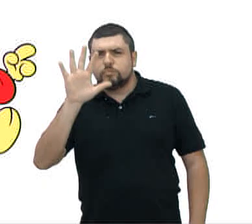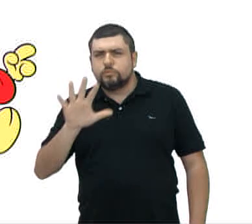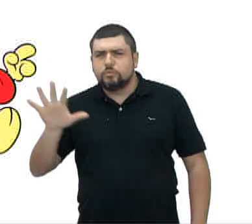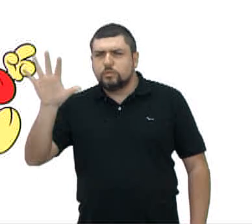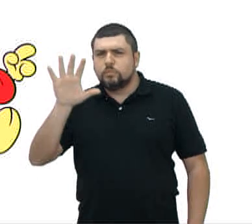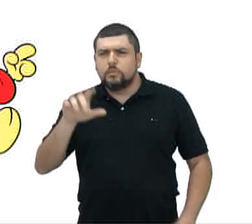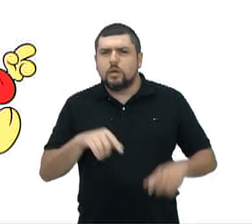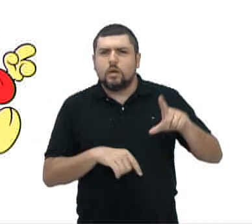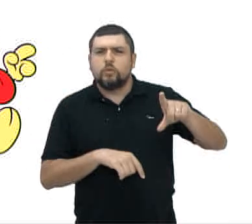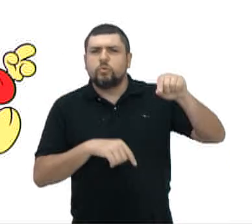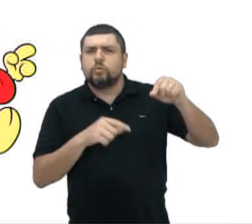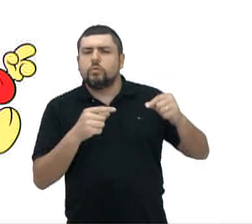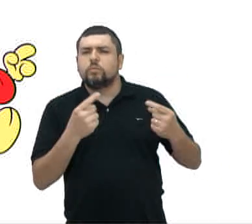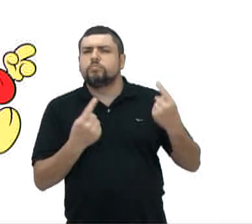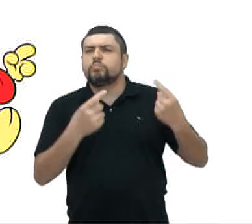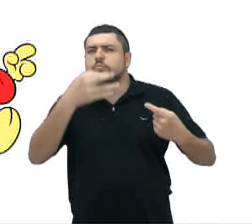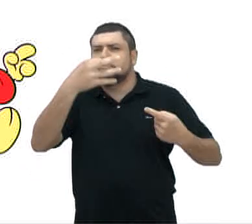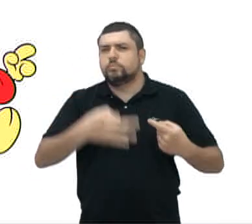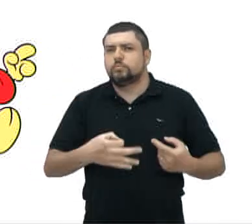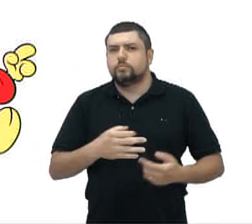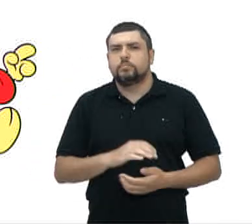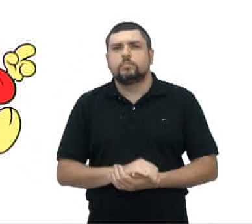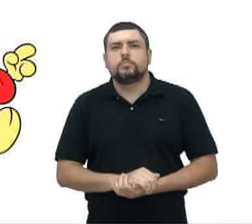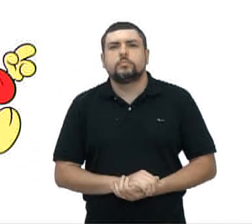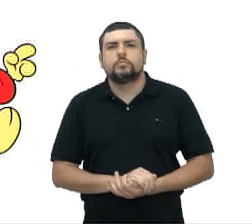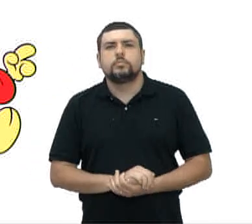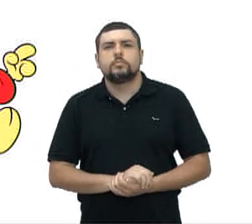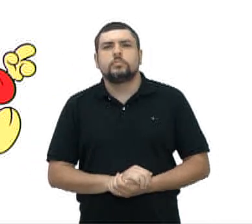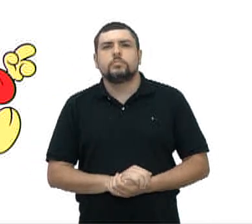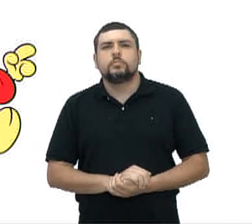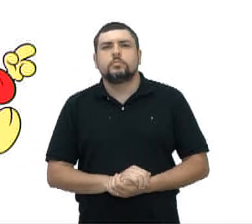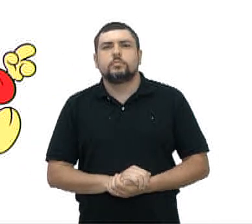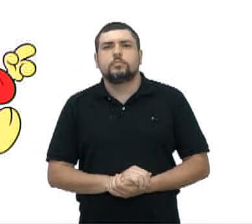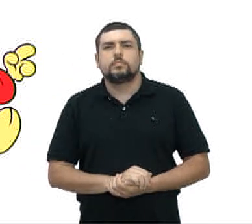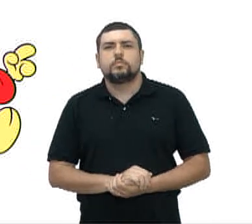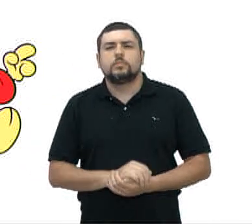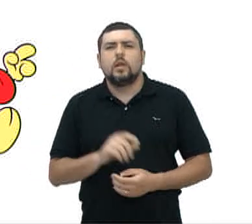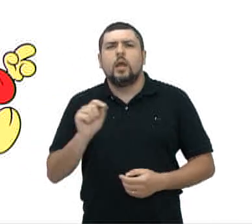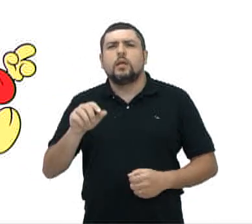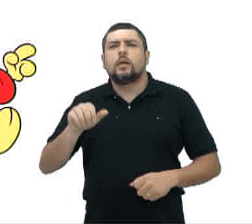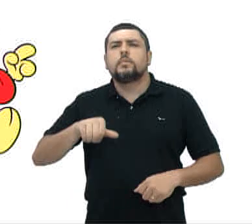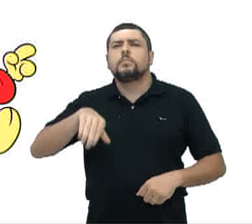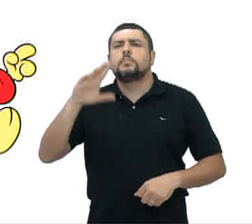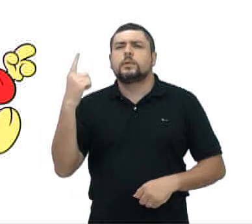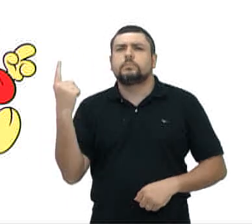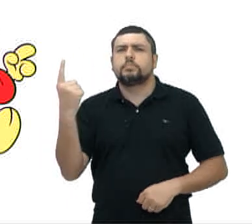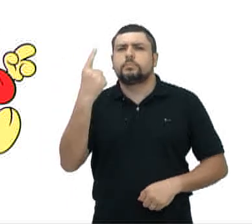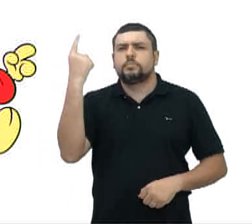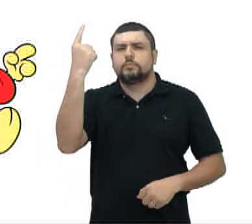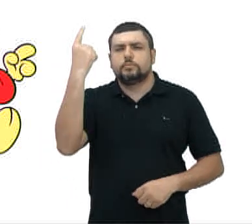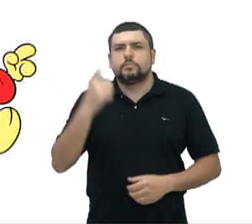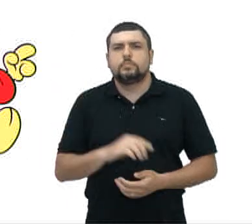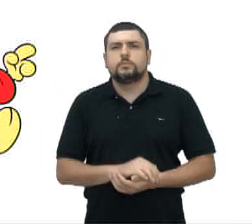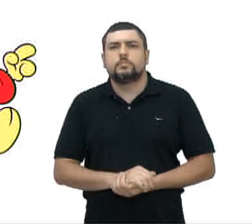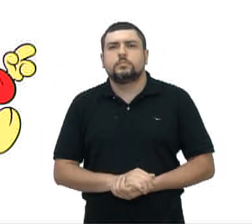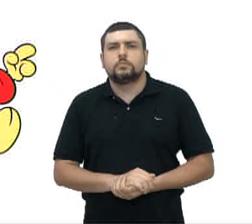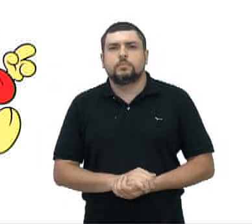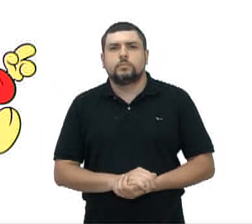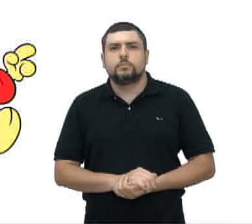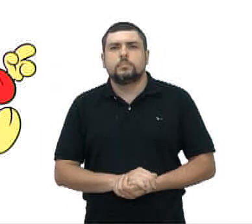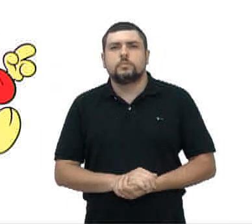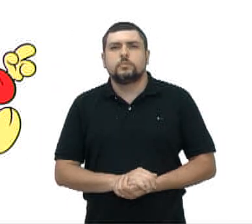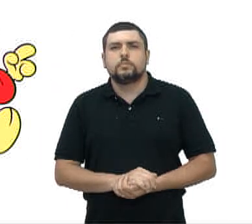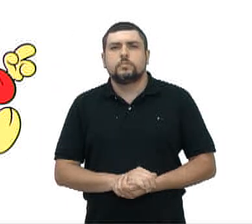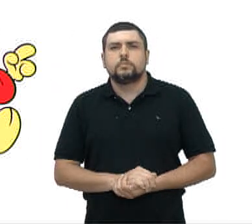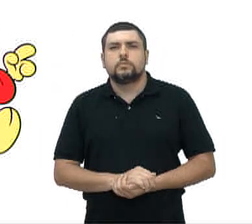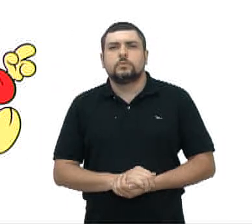alternativa correta. Who is taller? John or Garfield? Quem é mais alto? John is taller